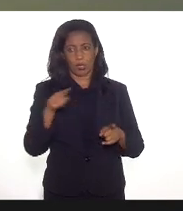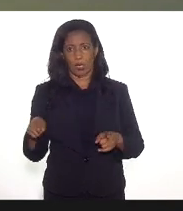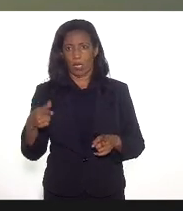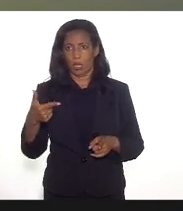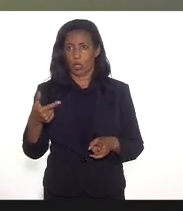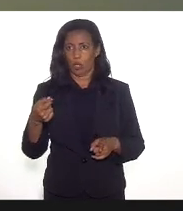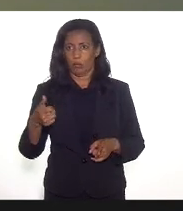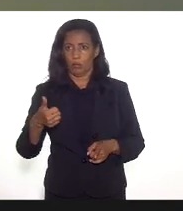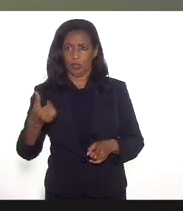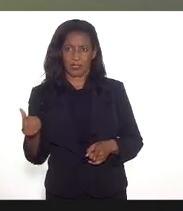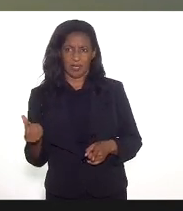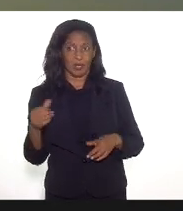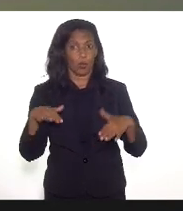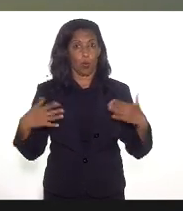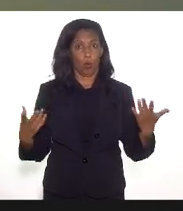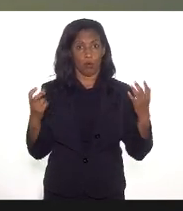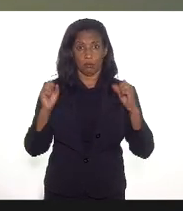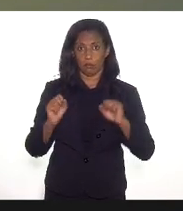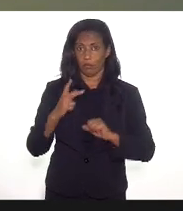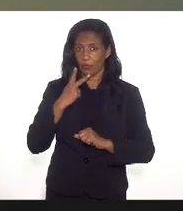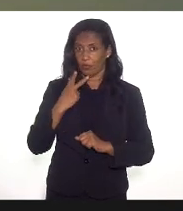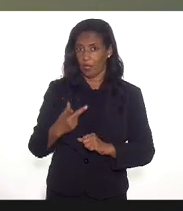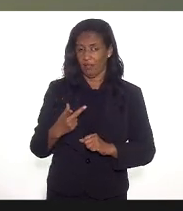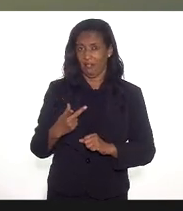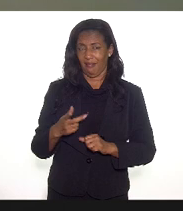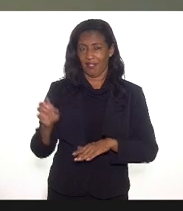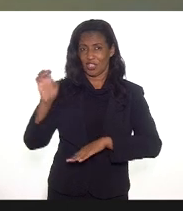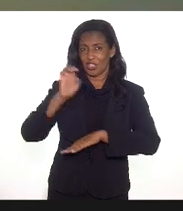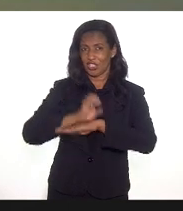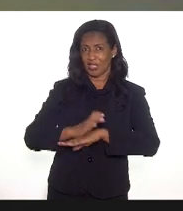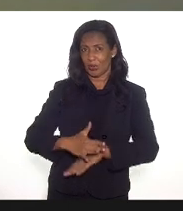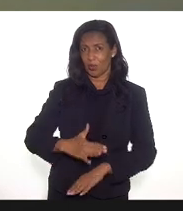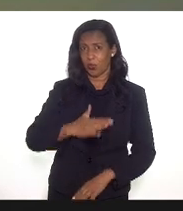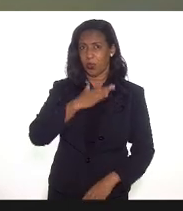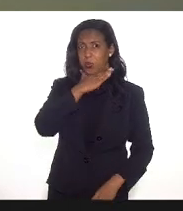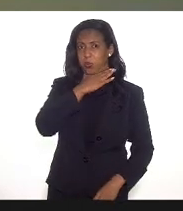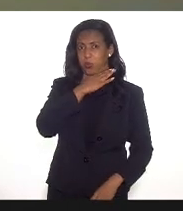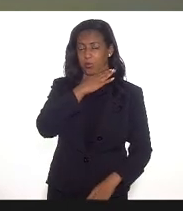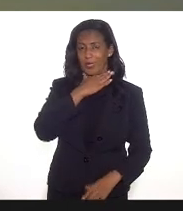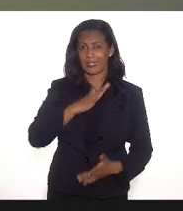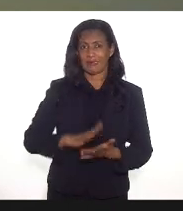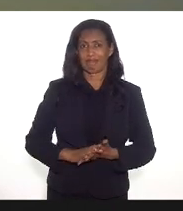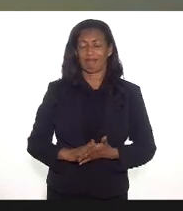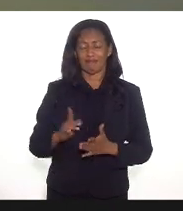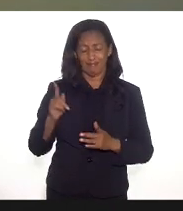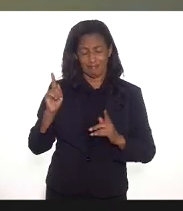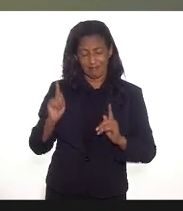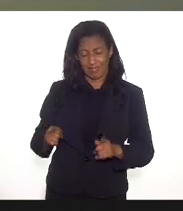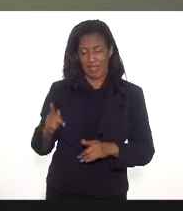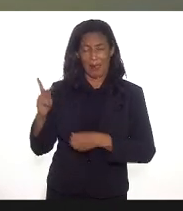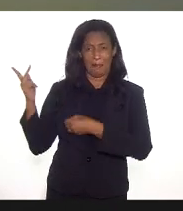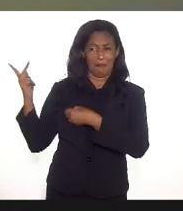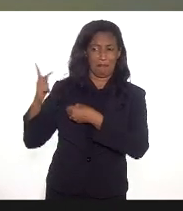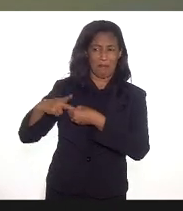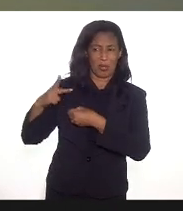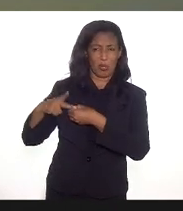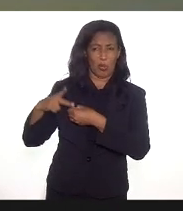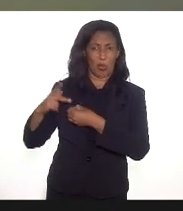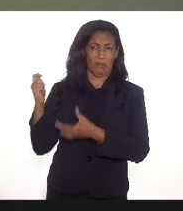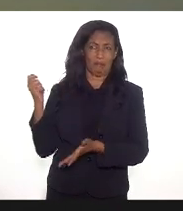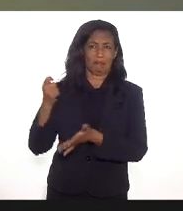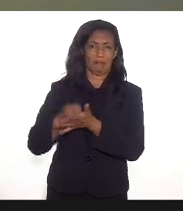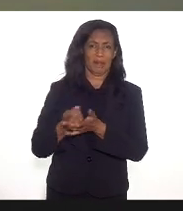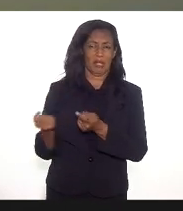2016, quando podemos dizer que esse estado faliu, já sabemos da dependência do petróleo para a economia do nosso